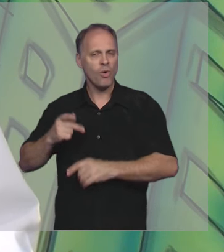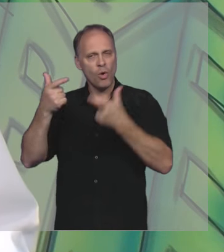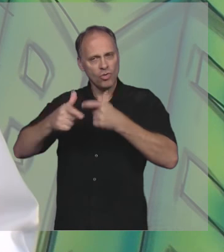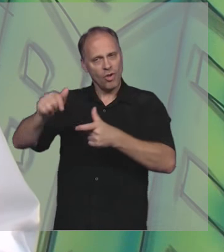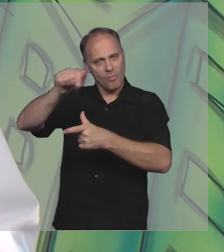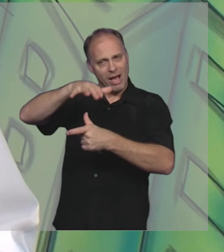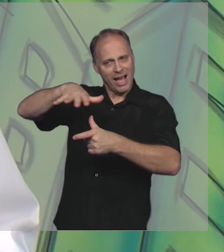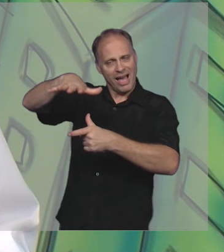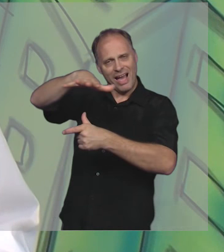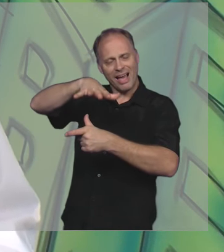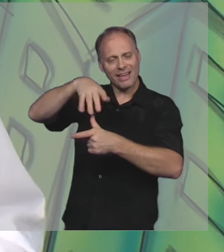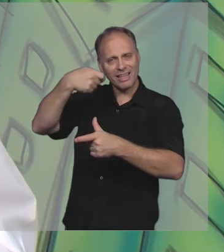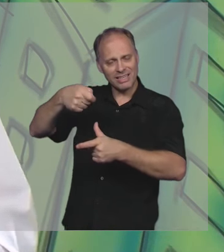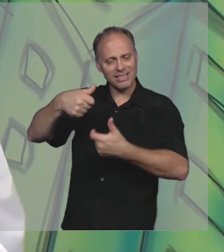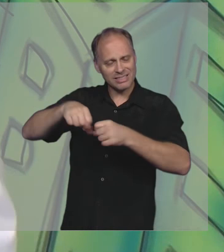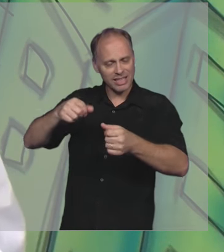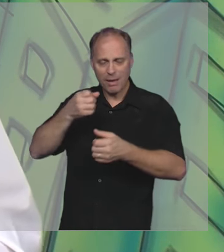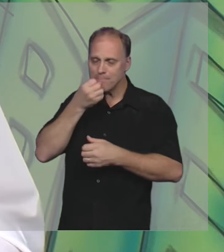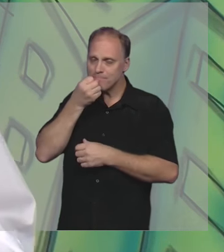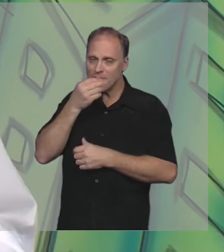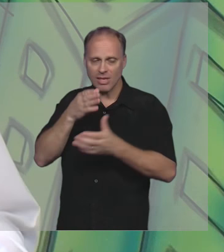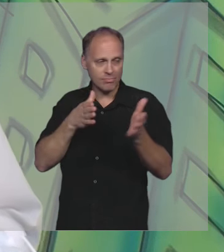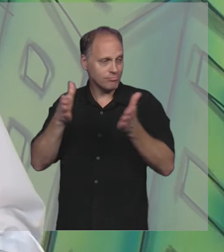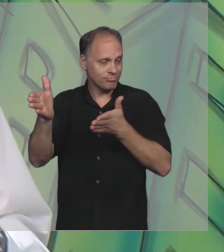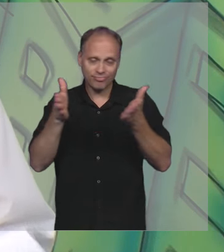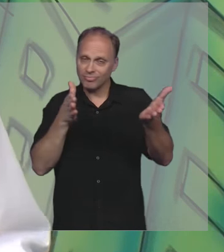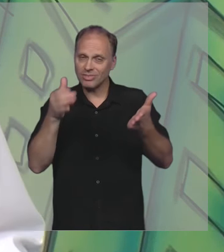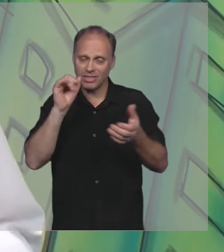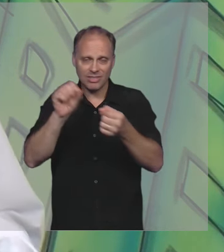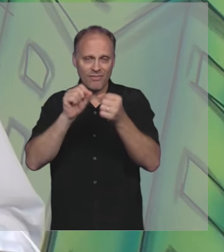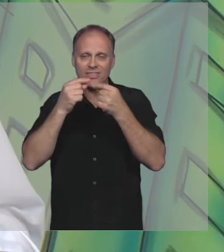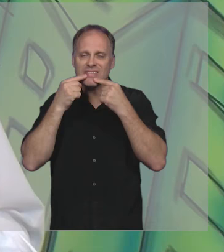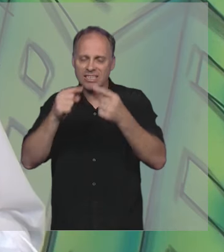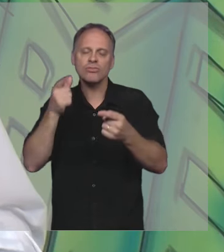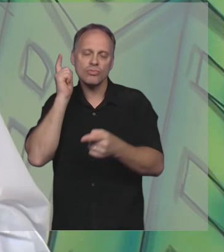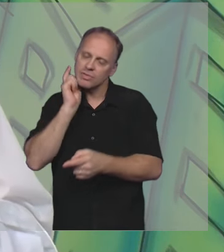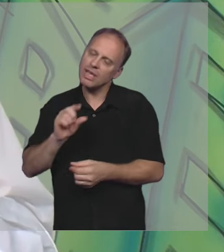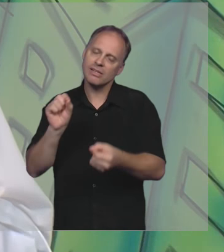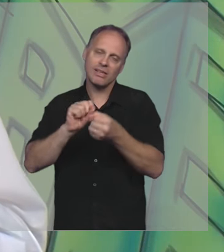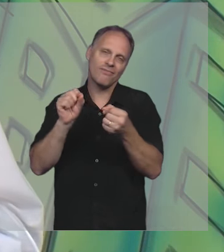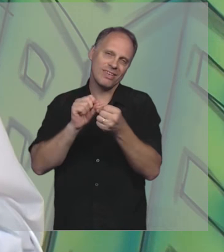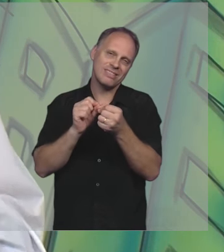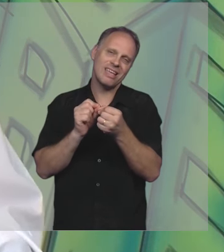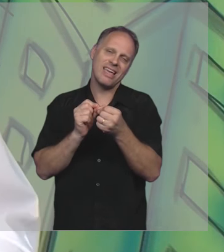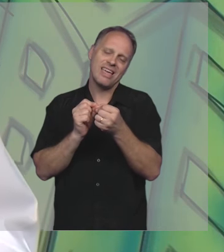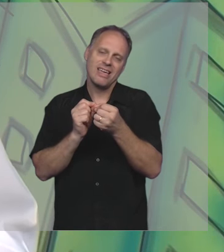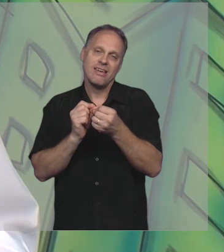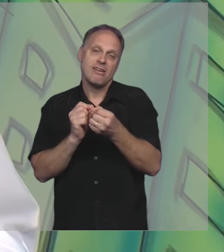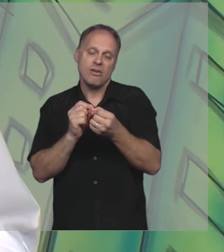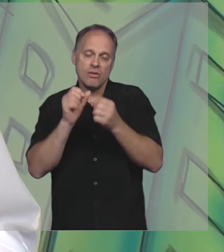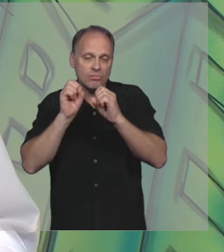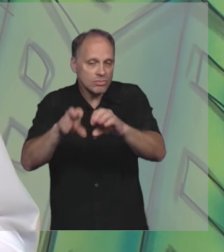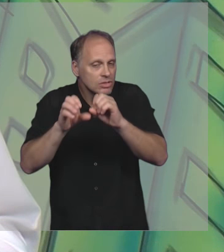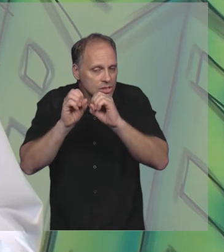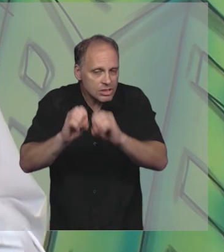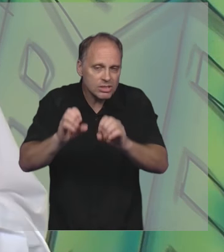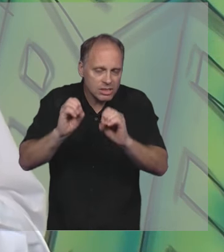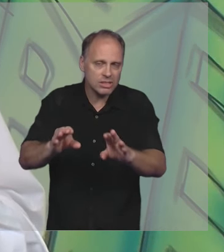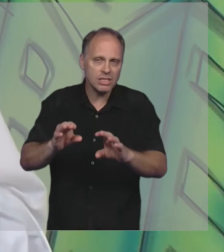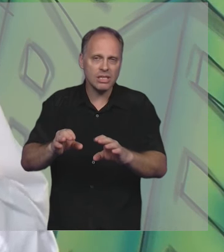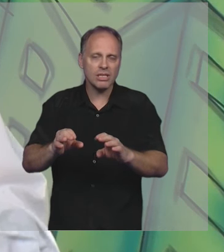área hoje que se sustenta em ambas, né? Se tu quiser fazer uma crítica, tu consegue. Se tu quiser fazer uma forma de